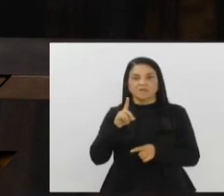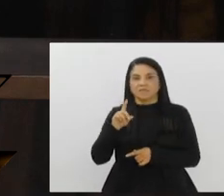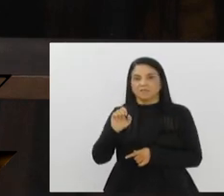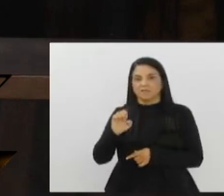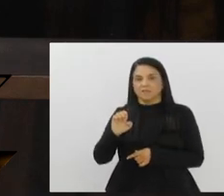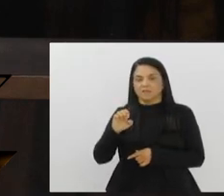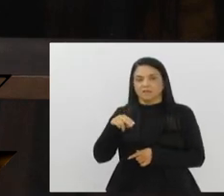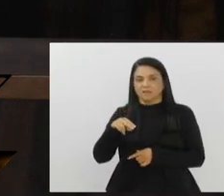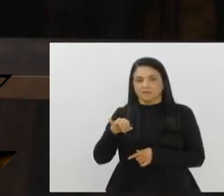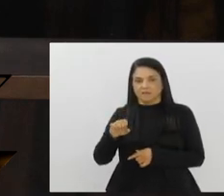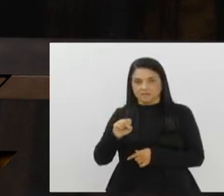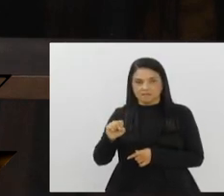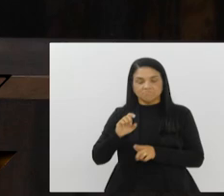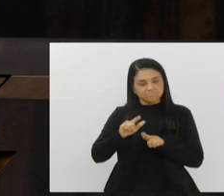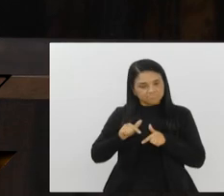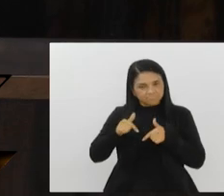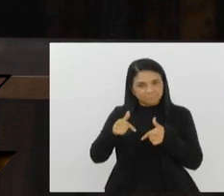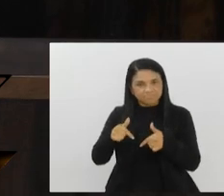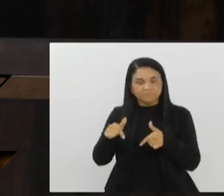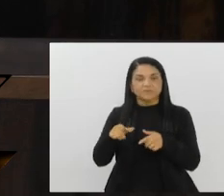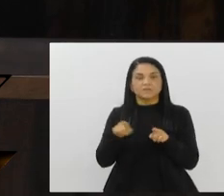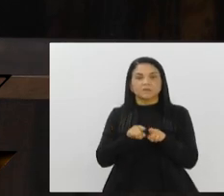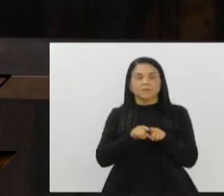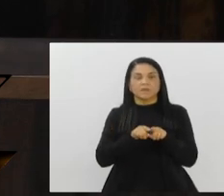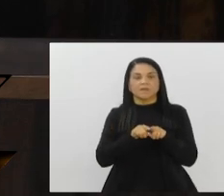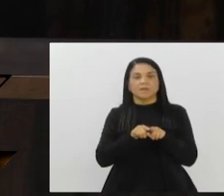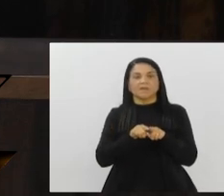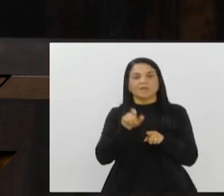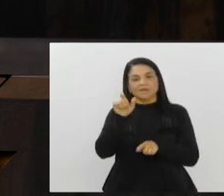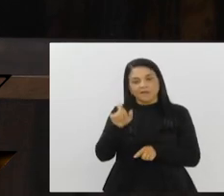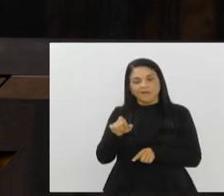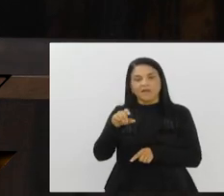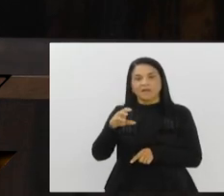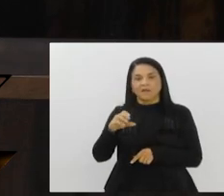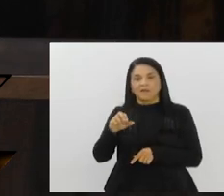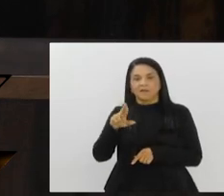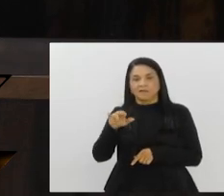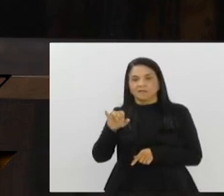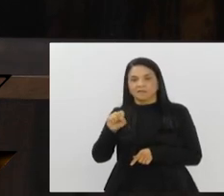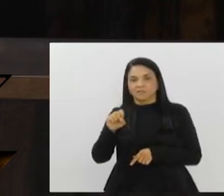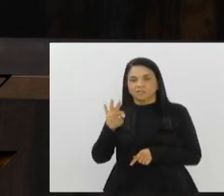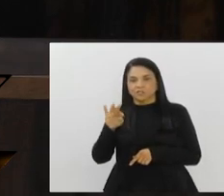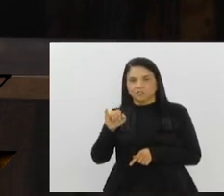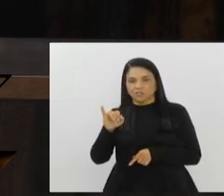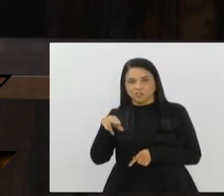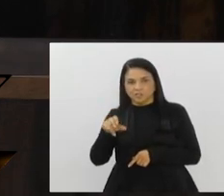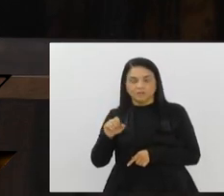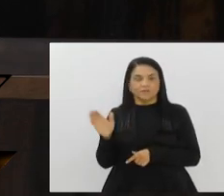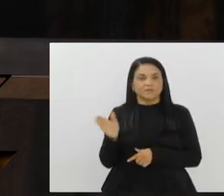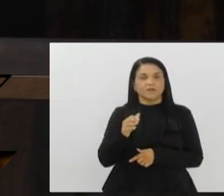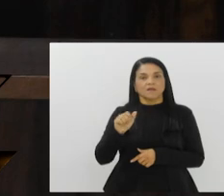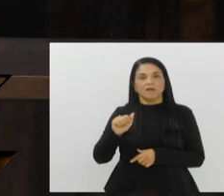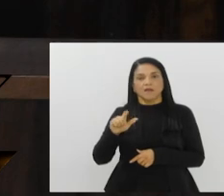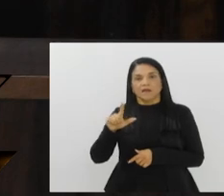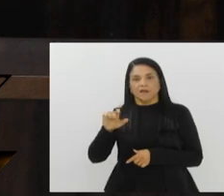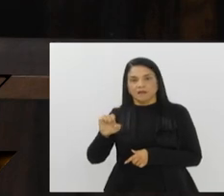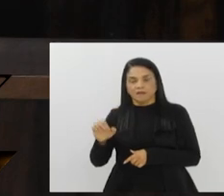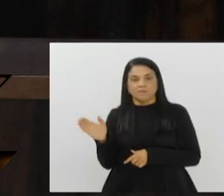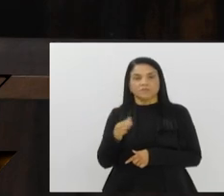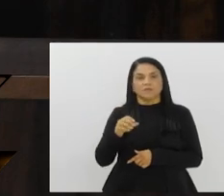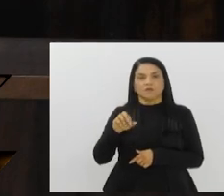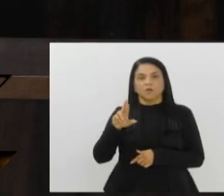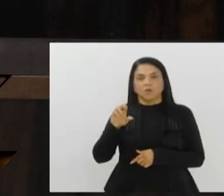empenhou muito também a a a Cristine o al Lima e outros que